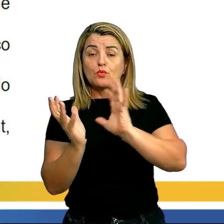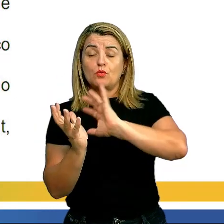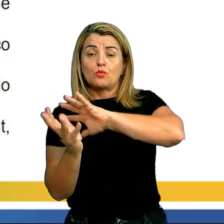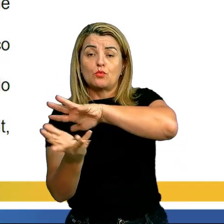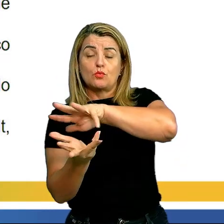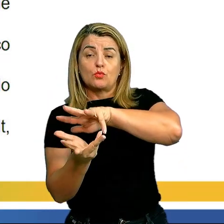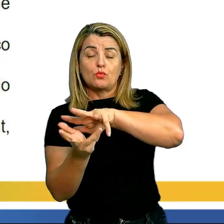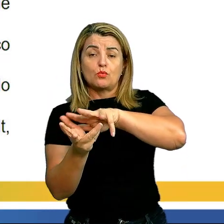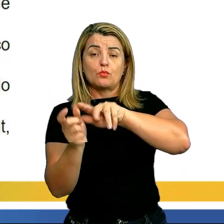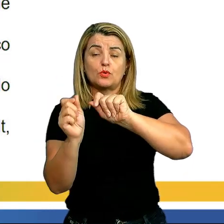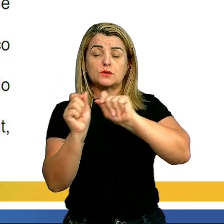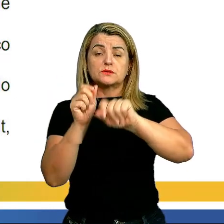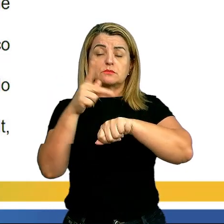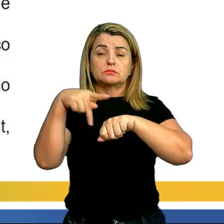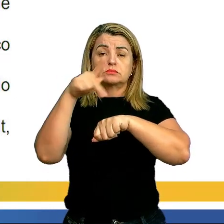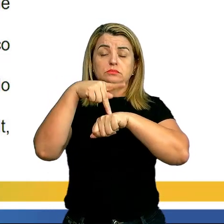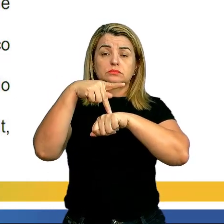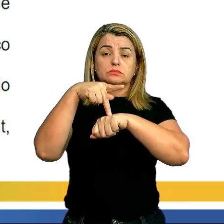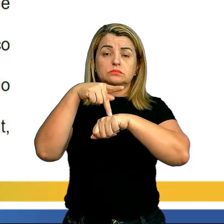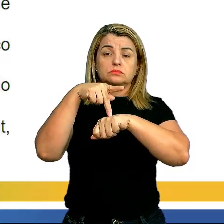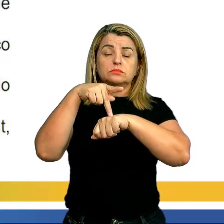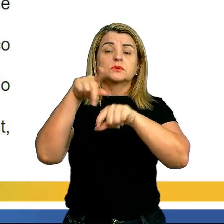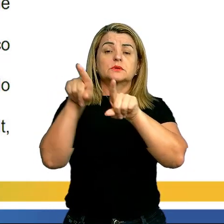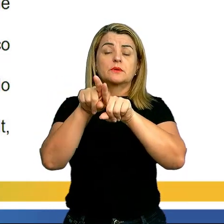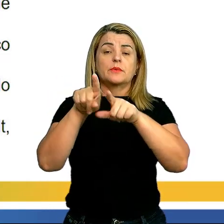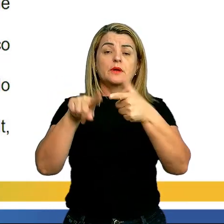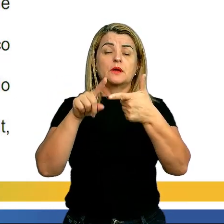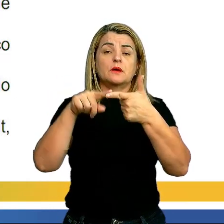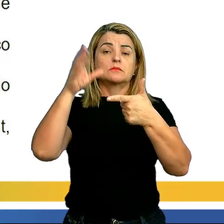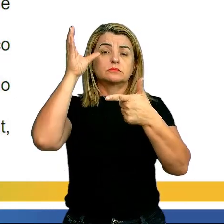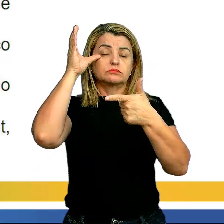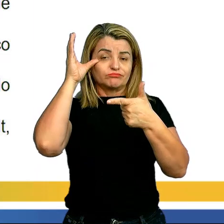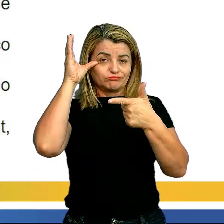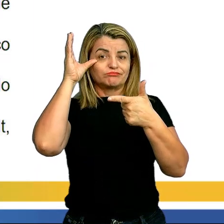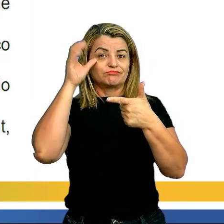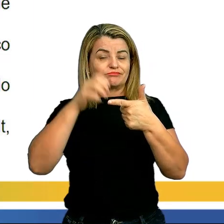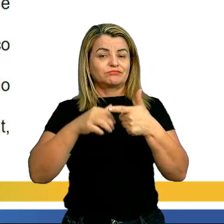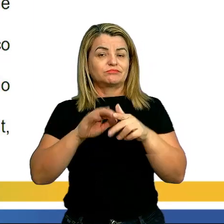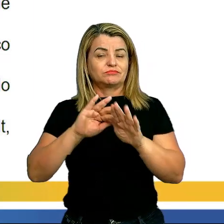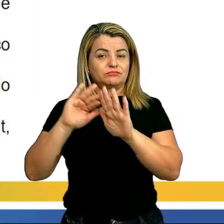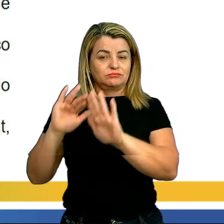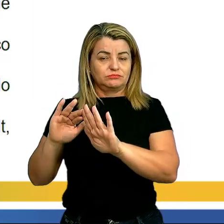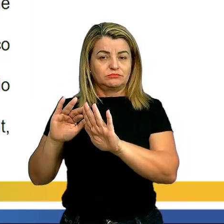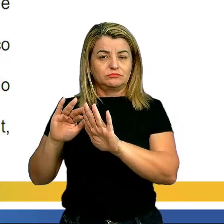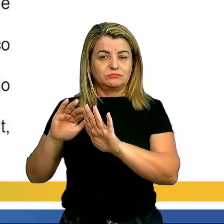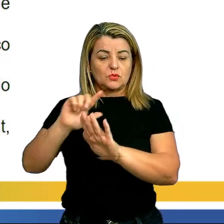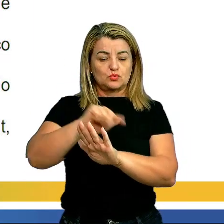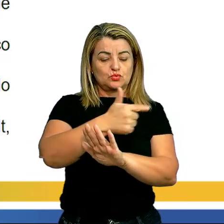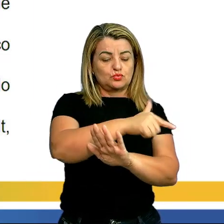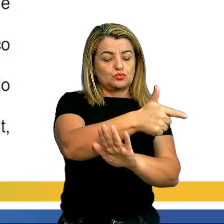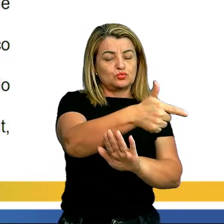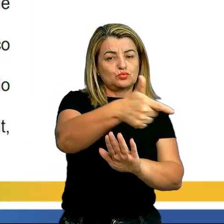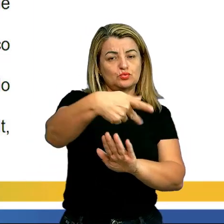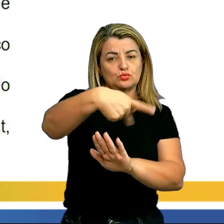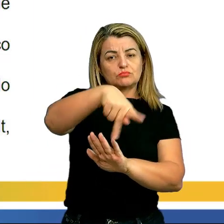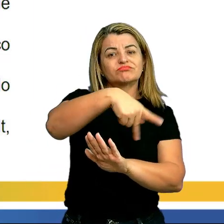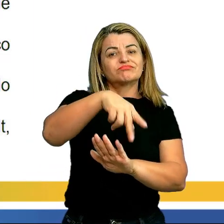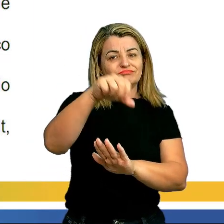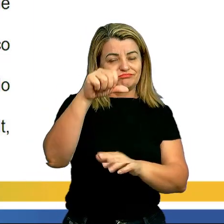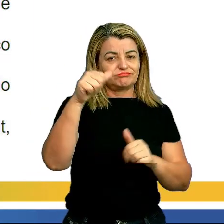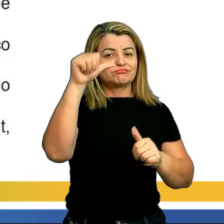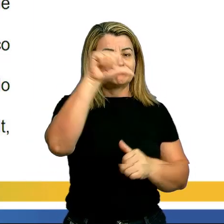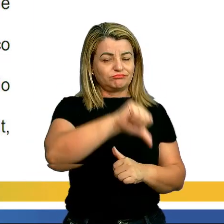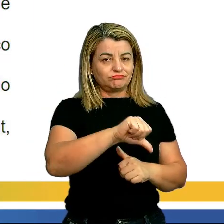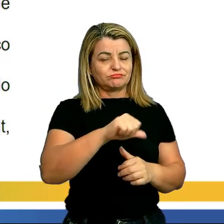socialista, né, e a China. Os demais todos foram atingidos direto ou indiretamente. Então, a